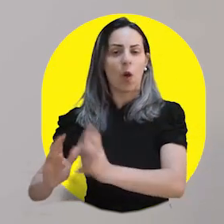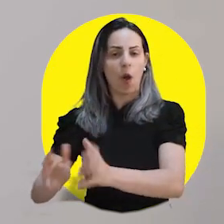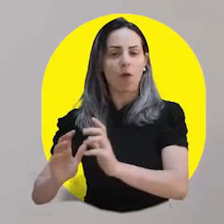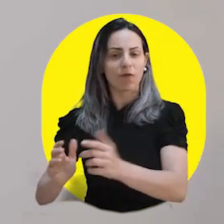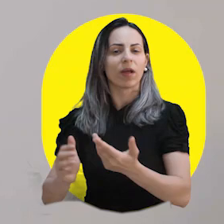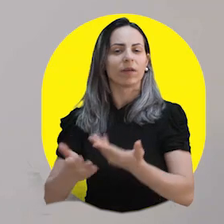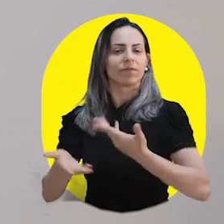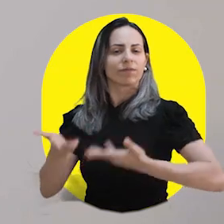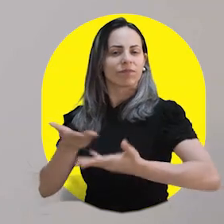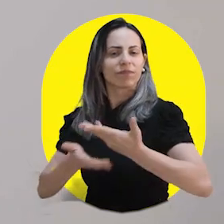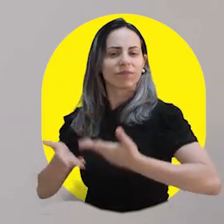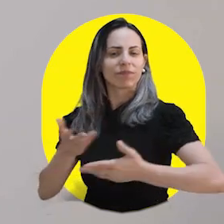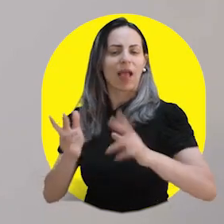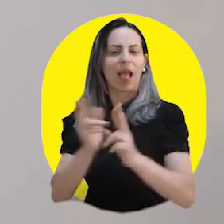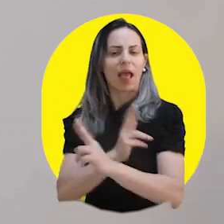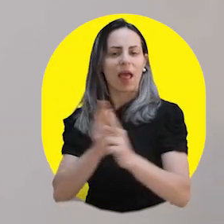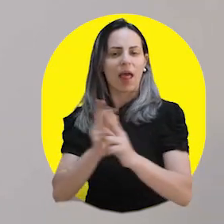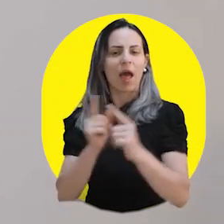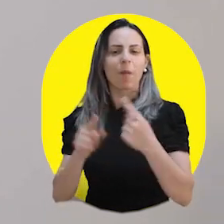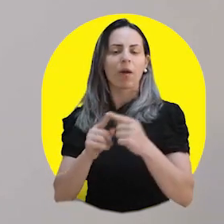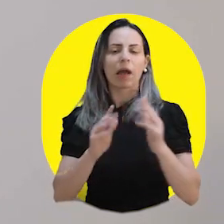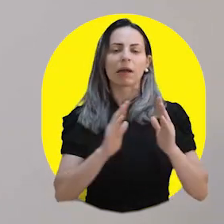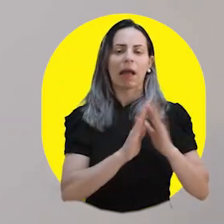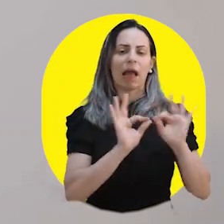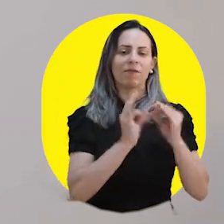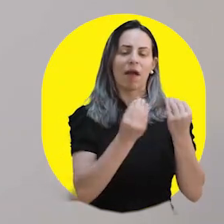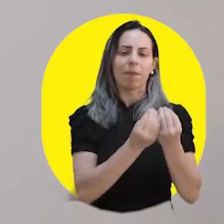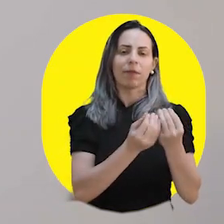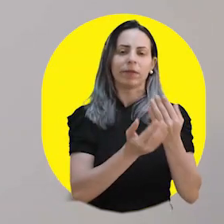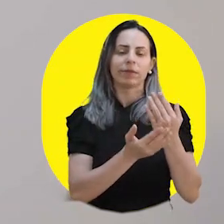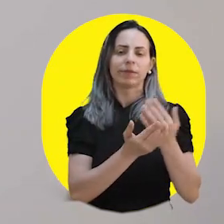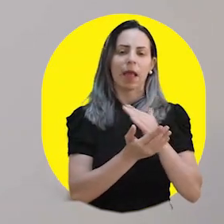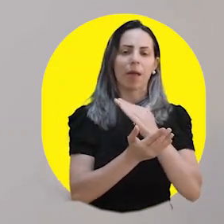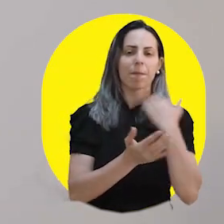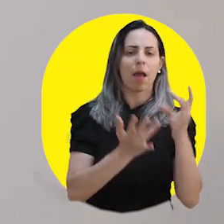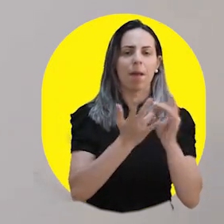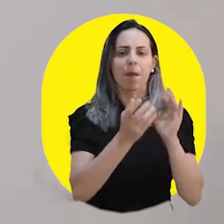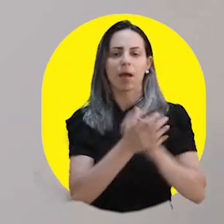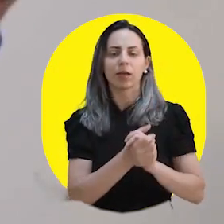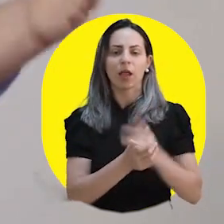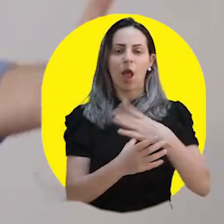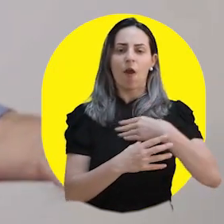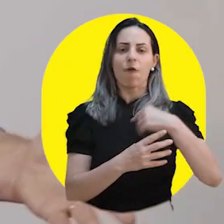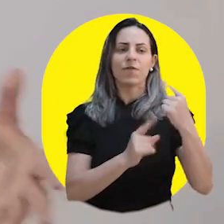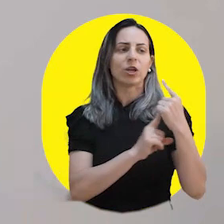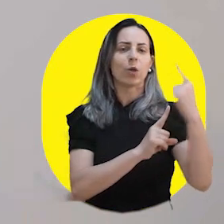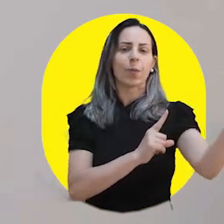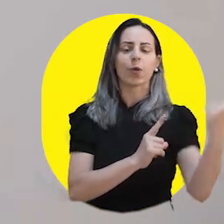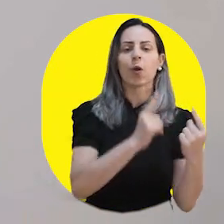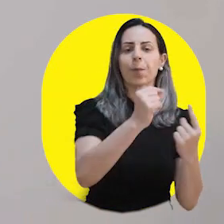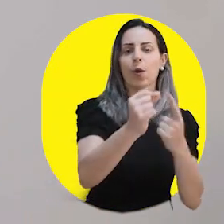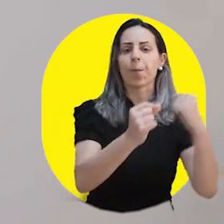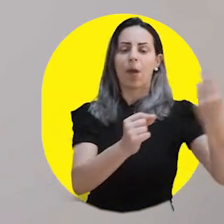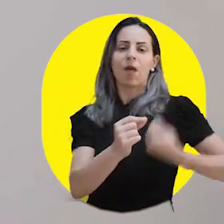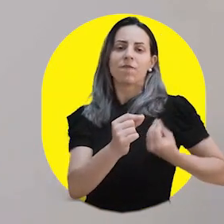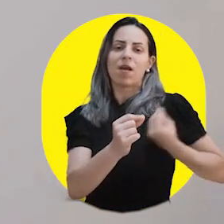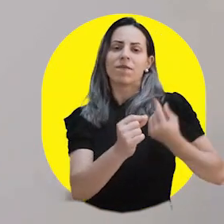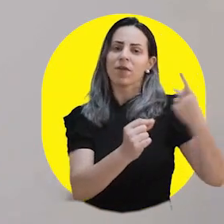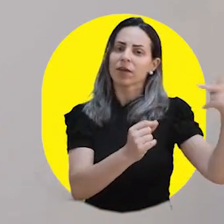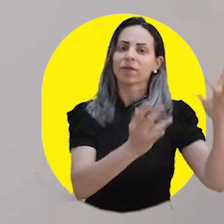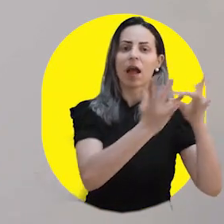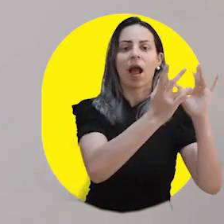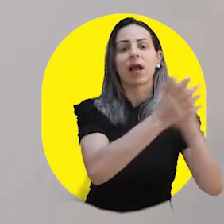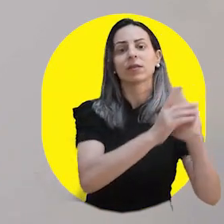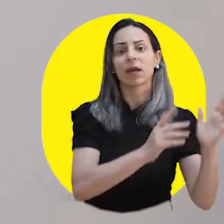que ele pudesse ir para lá conviver com as pessoas, porque a gente vai perdendo as referências, perde o marido, os filhos estão morando em outro lugar, estão vivendo a